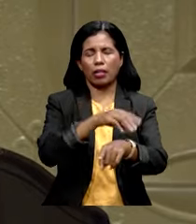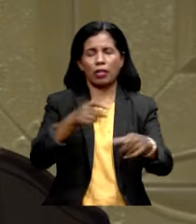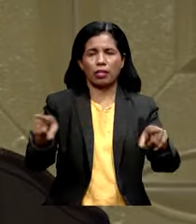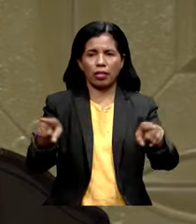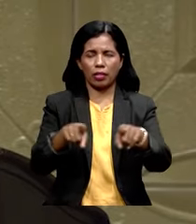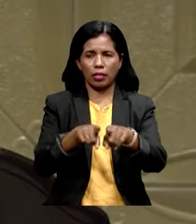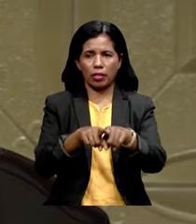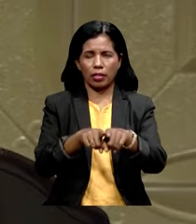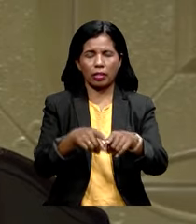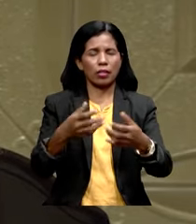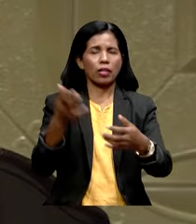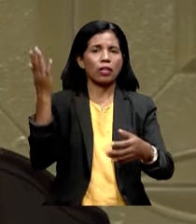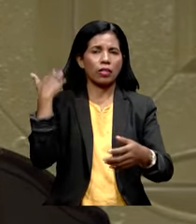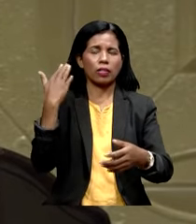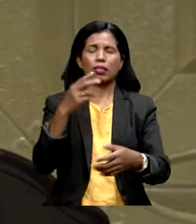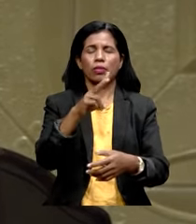2012, e aquelas